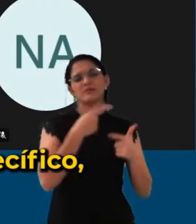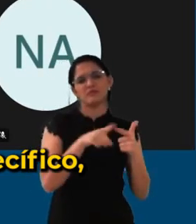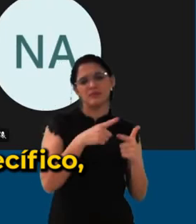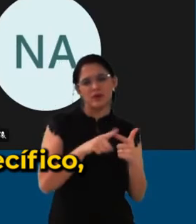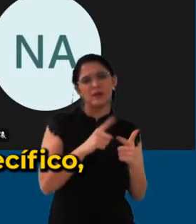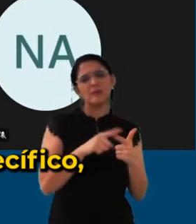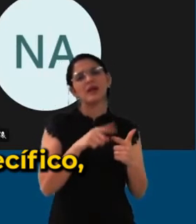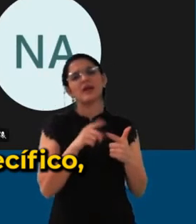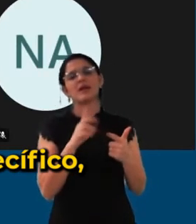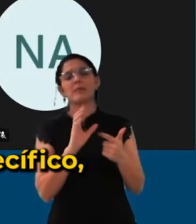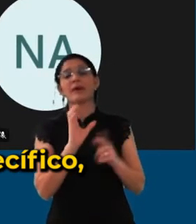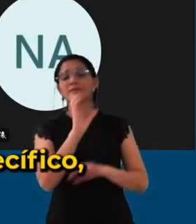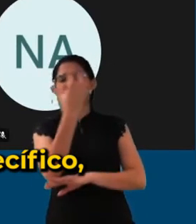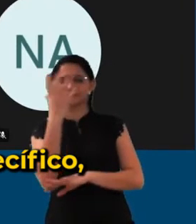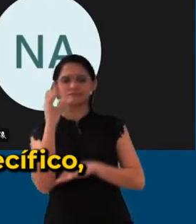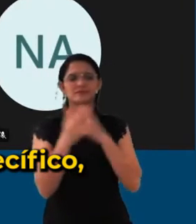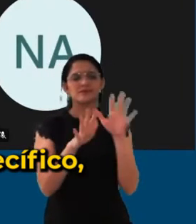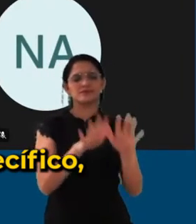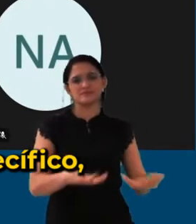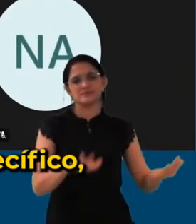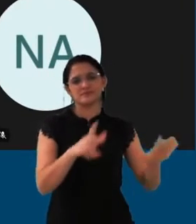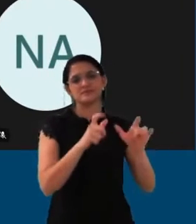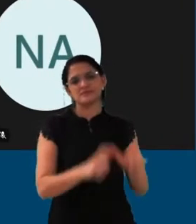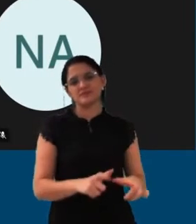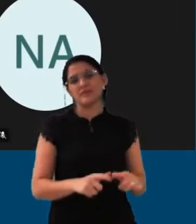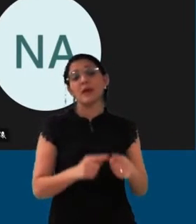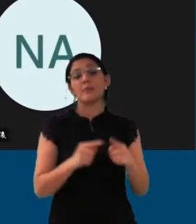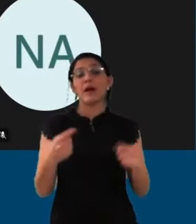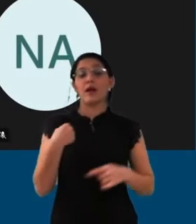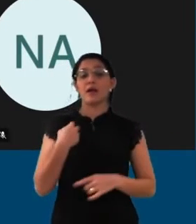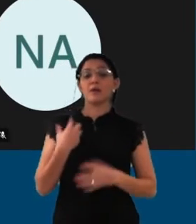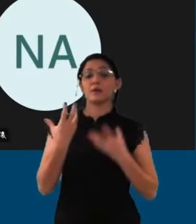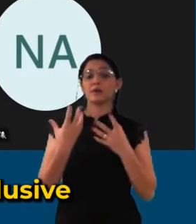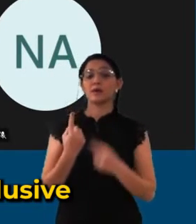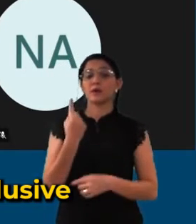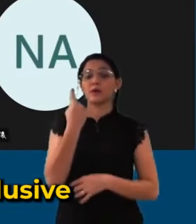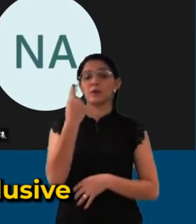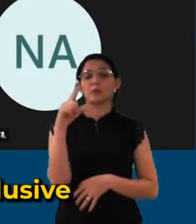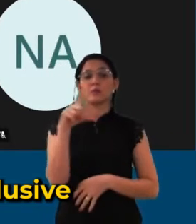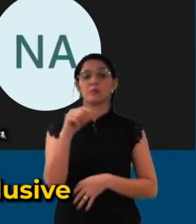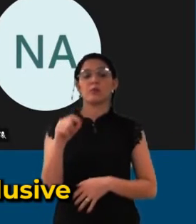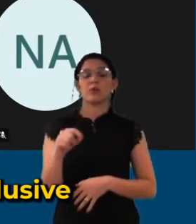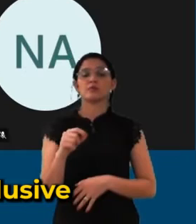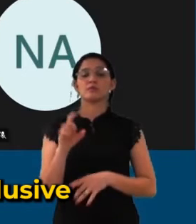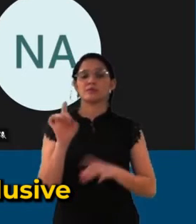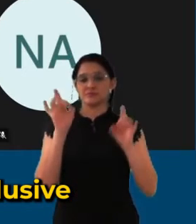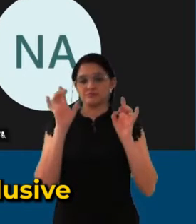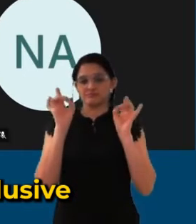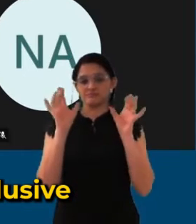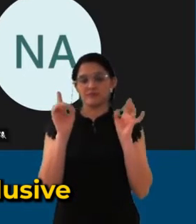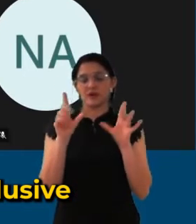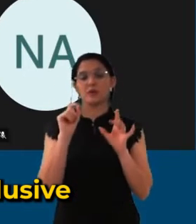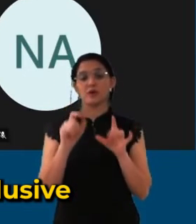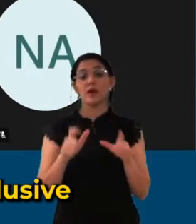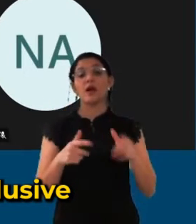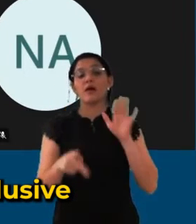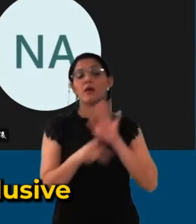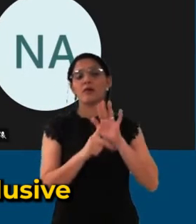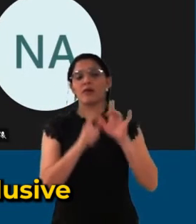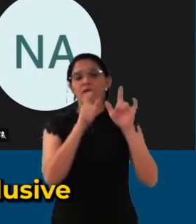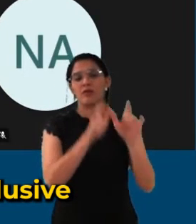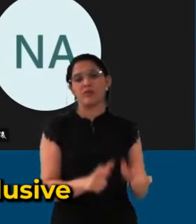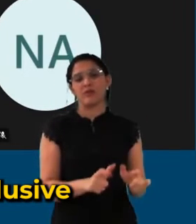um ponto em específico, que é em relação à área, né, que eu acho que